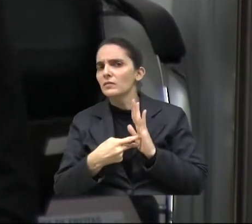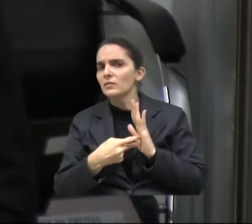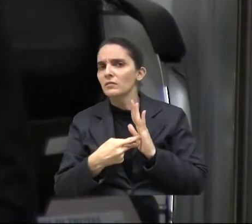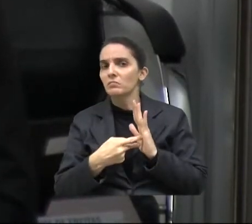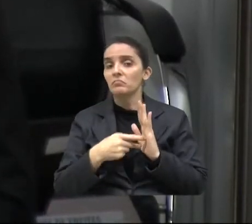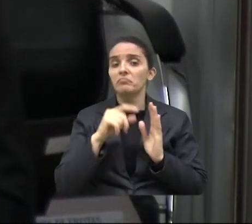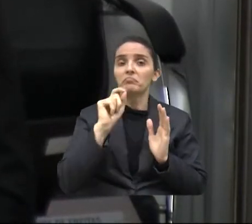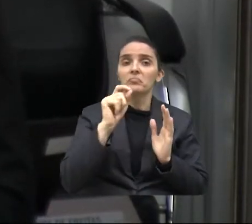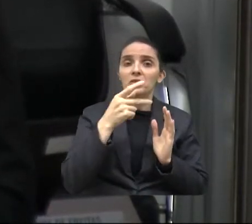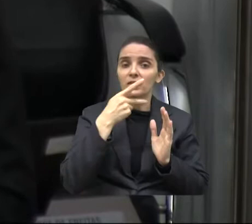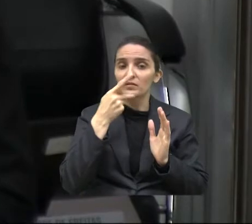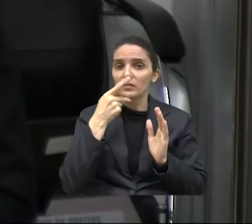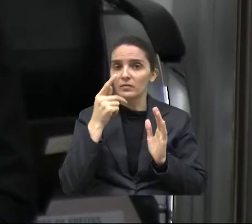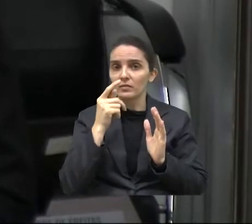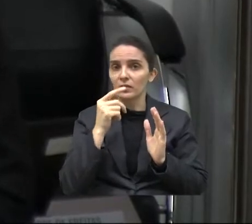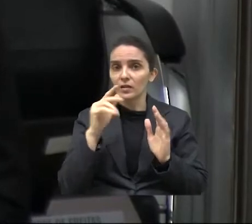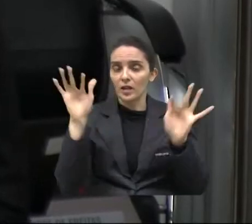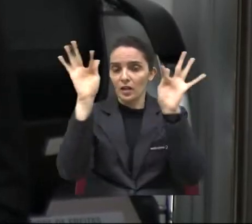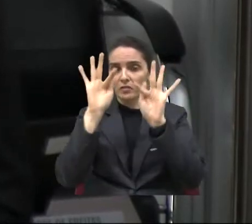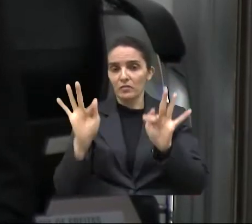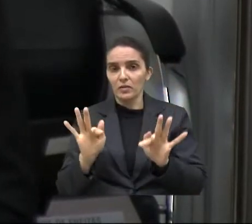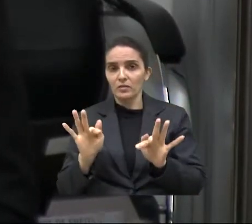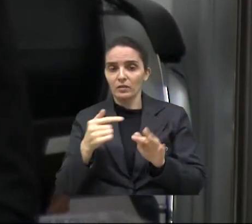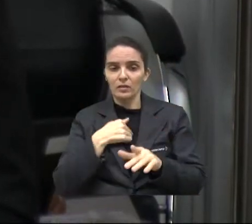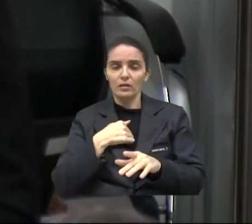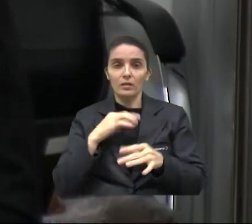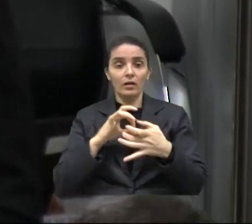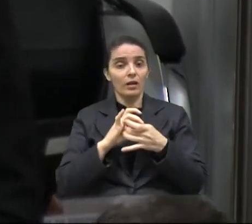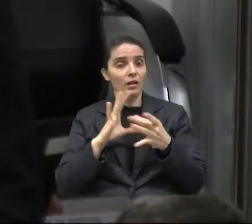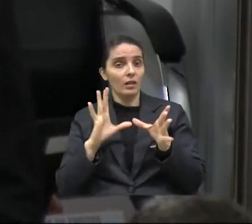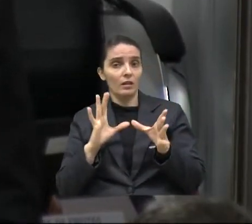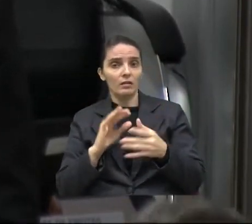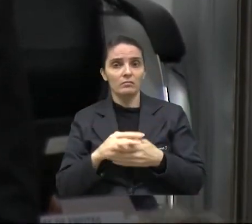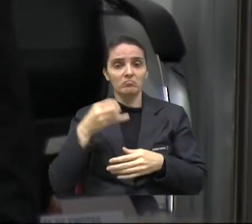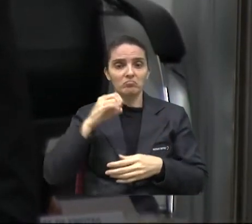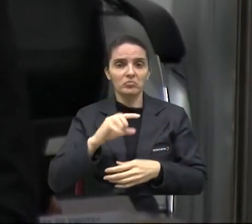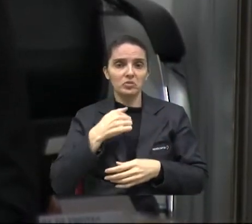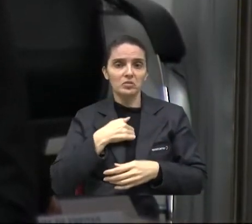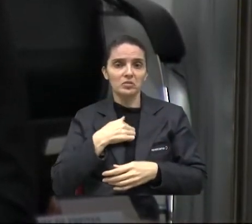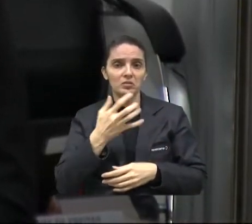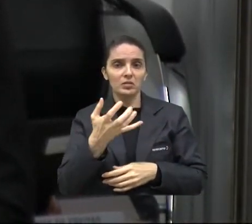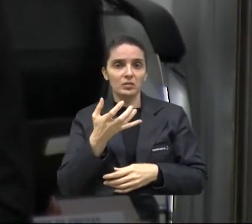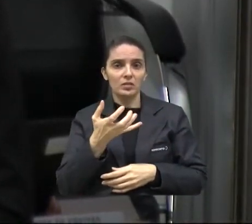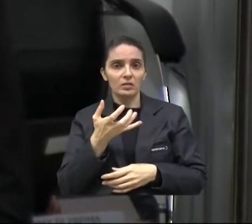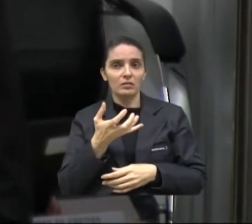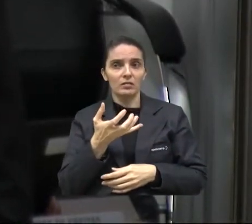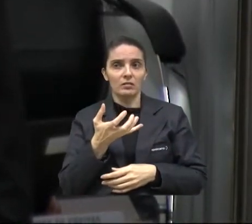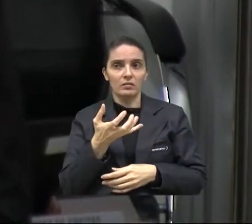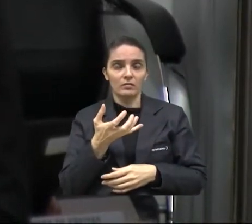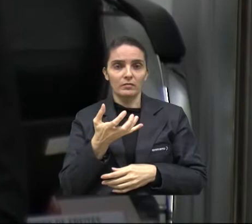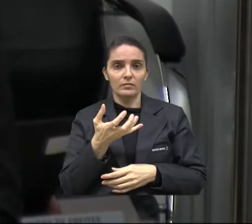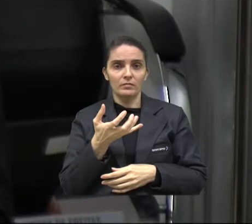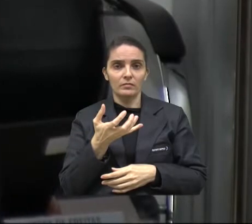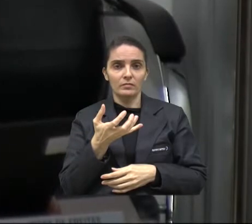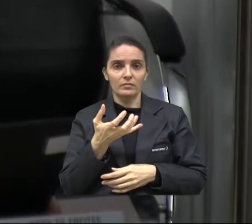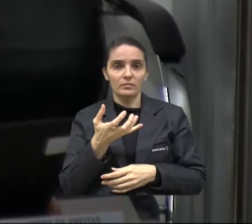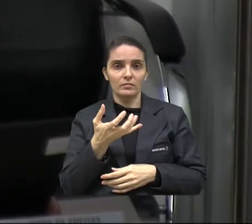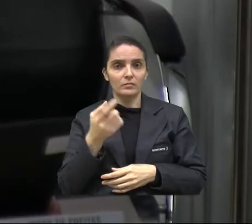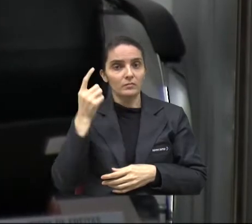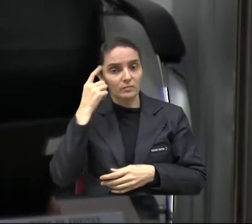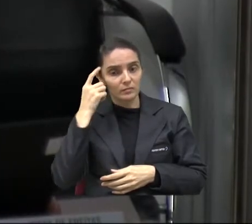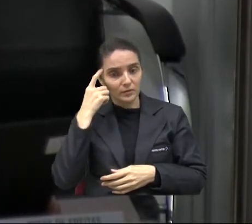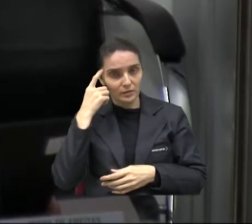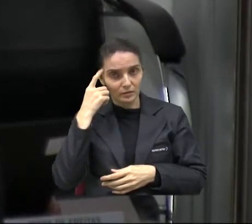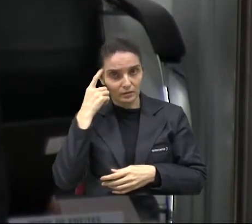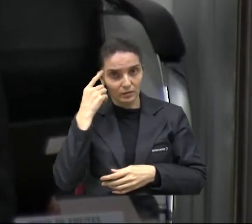falar o que é felicidade sou eu. Se eu quiser, dentro da ideologia de gênero, que eu achei